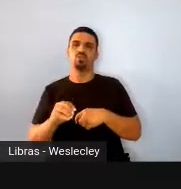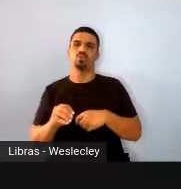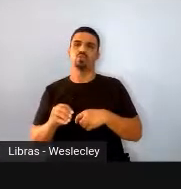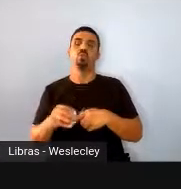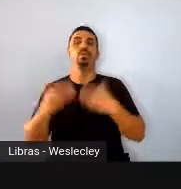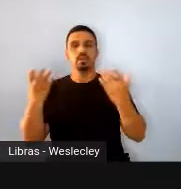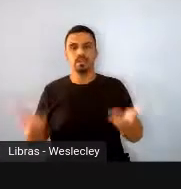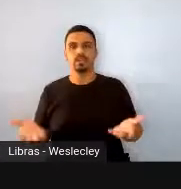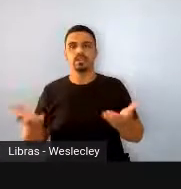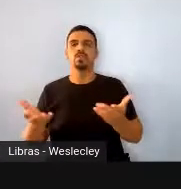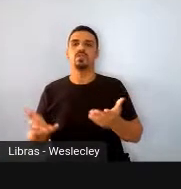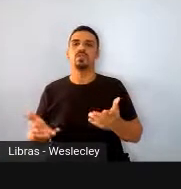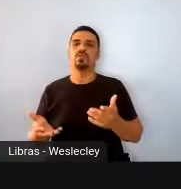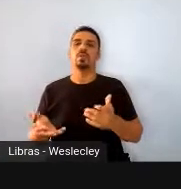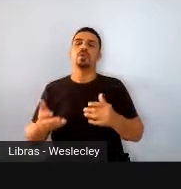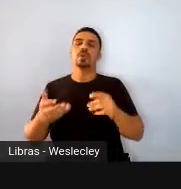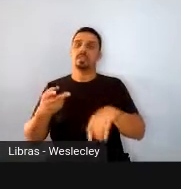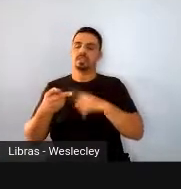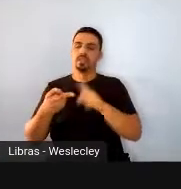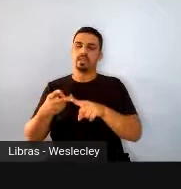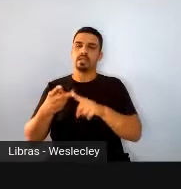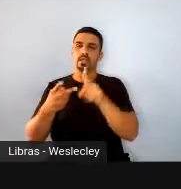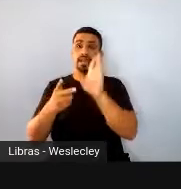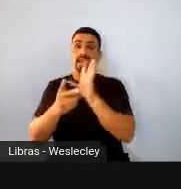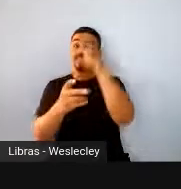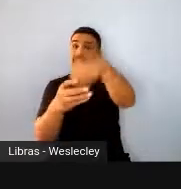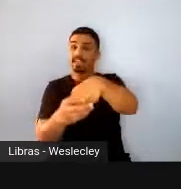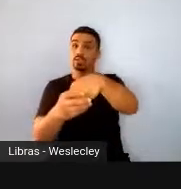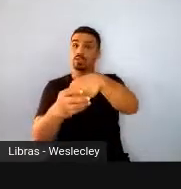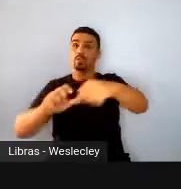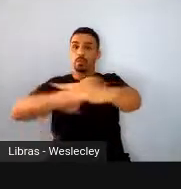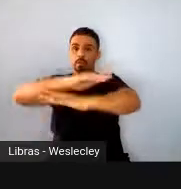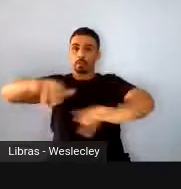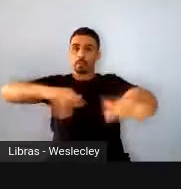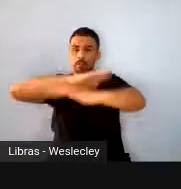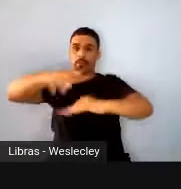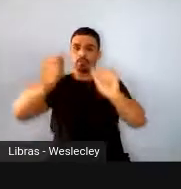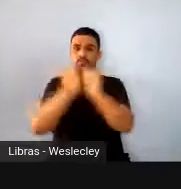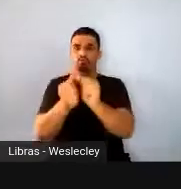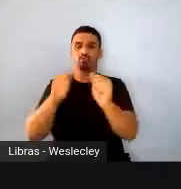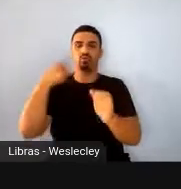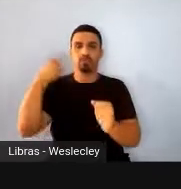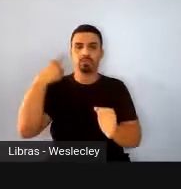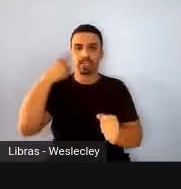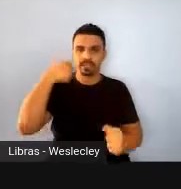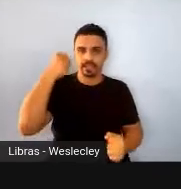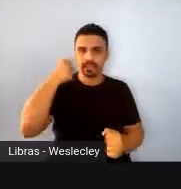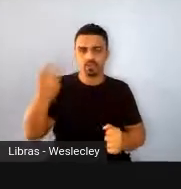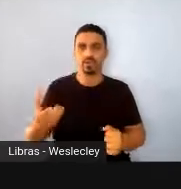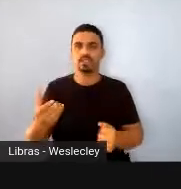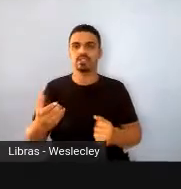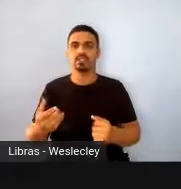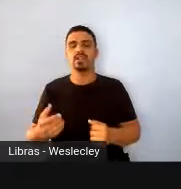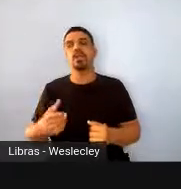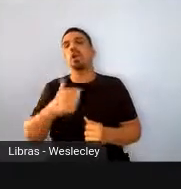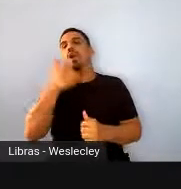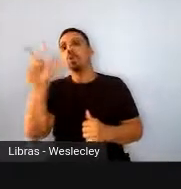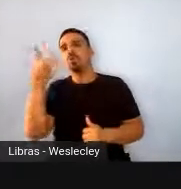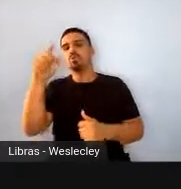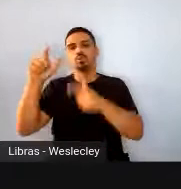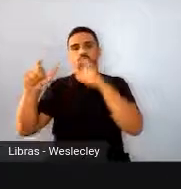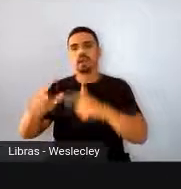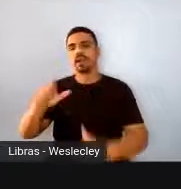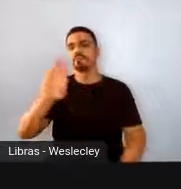dentro, no meio, no centro do plenário, e em Bahamas, que o jornalista